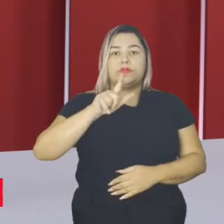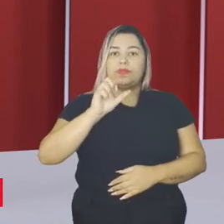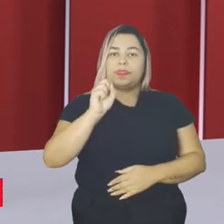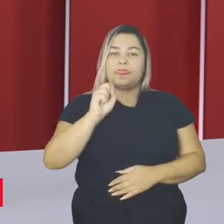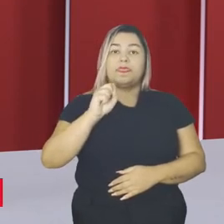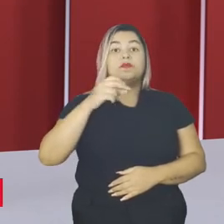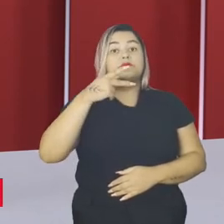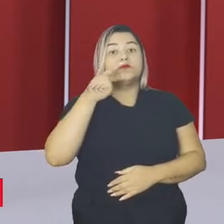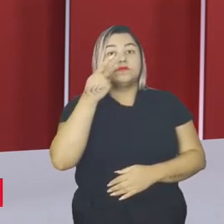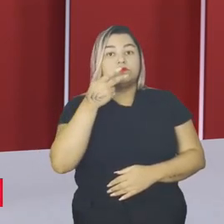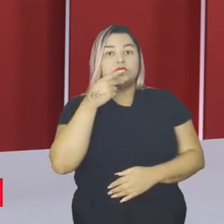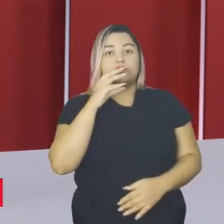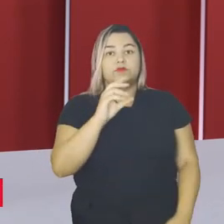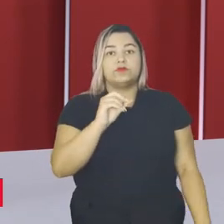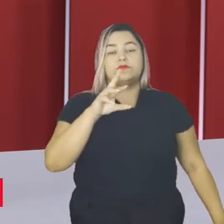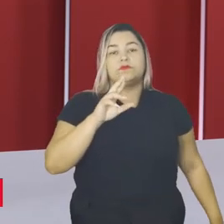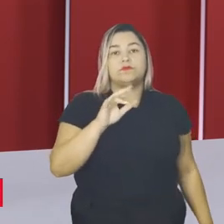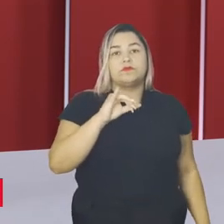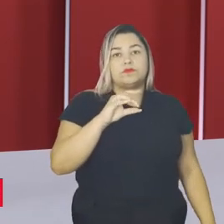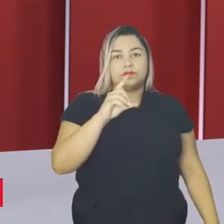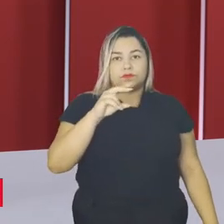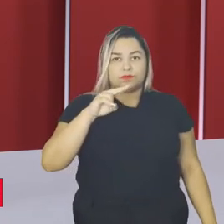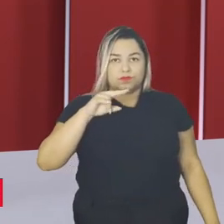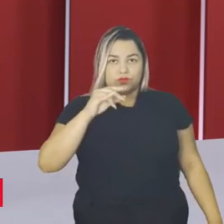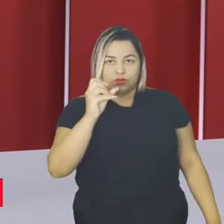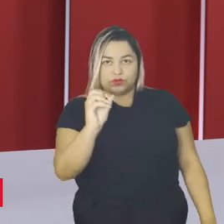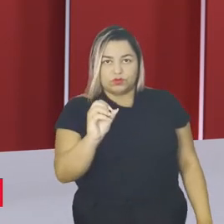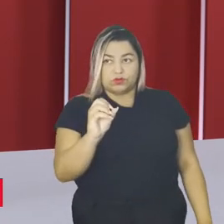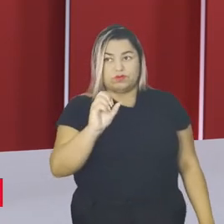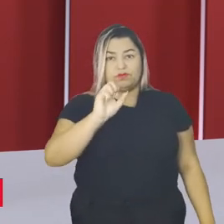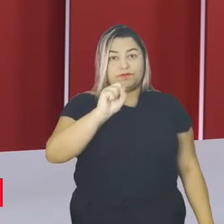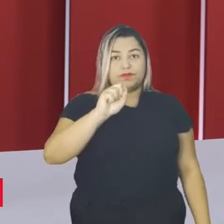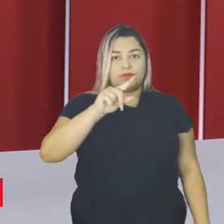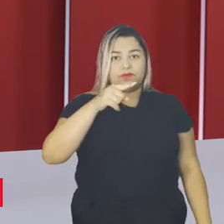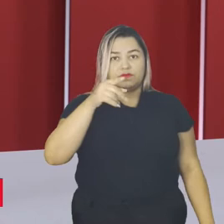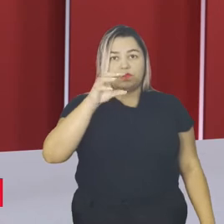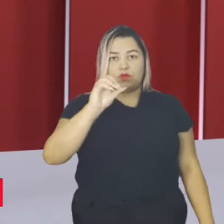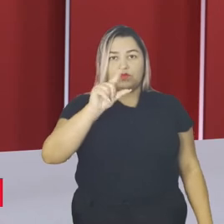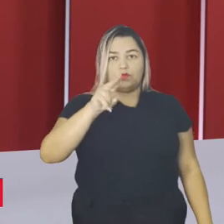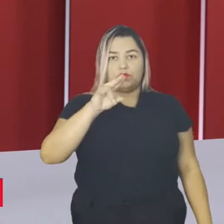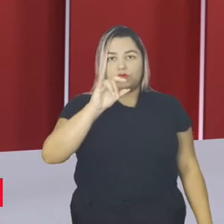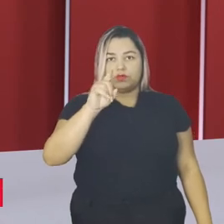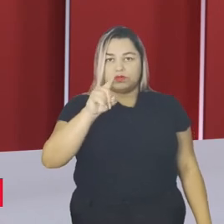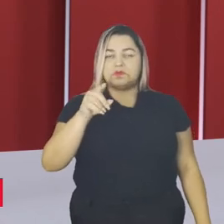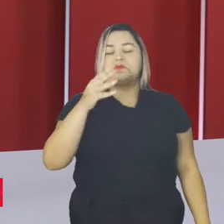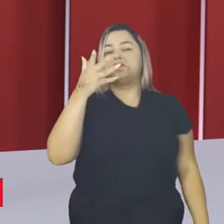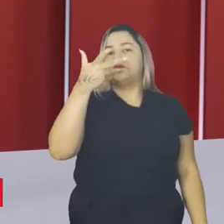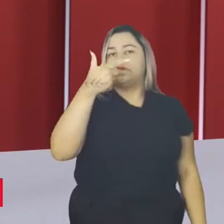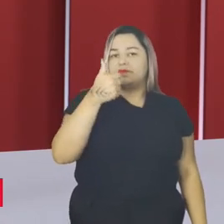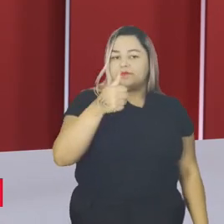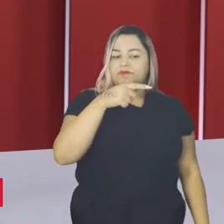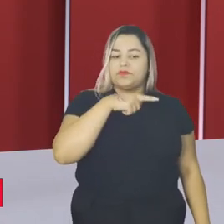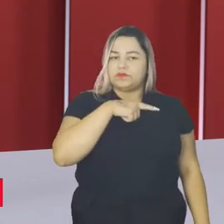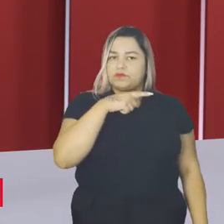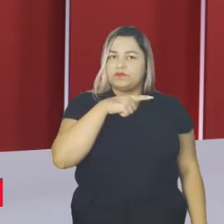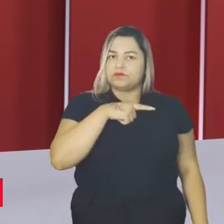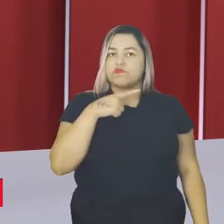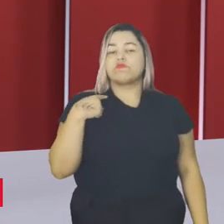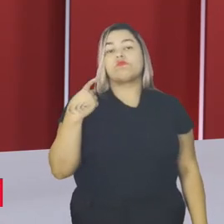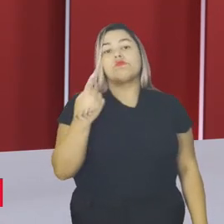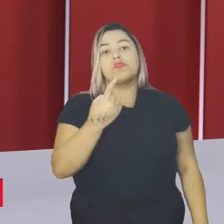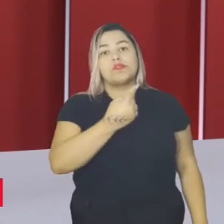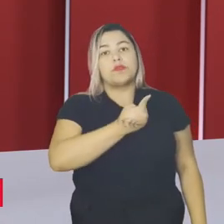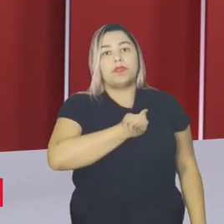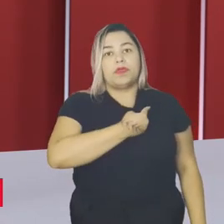lá de Coroadinho, de São Luís do Maranhão. Maravilha, gente, ter vocês aqui com a gente. E aí a gente estava falando,